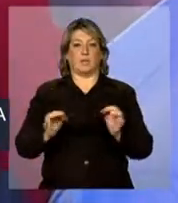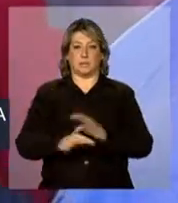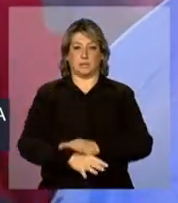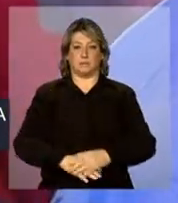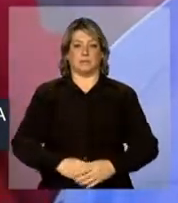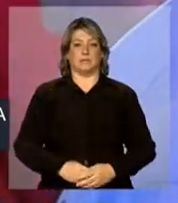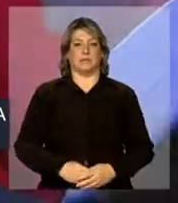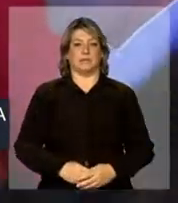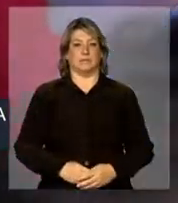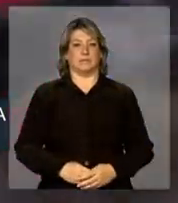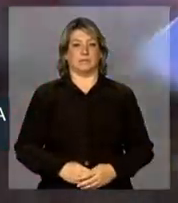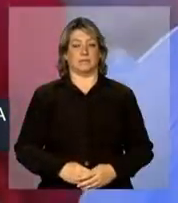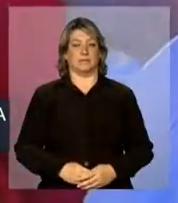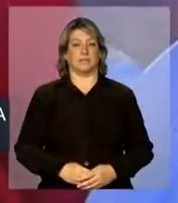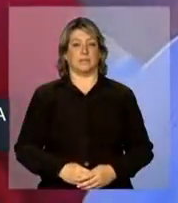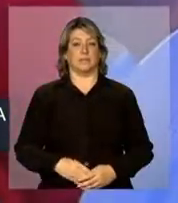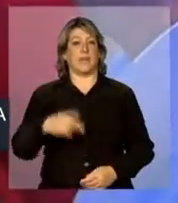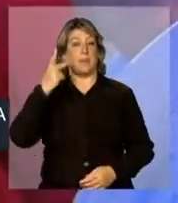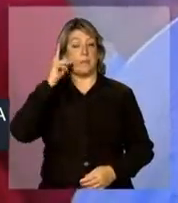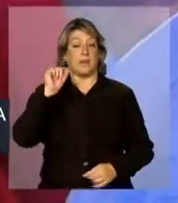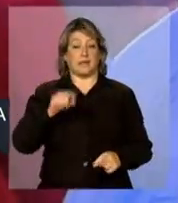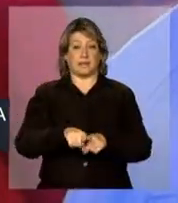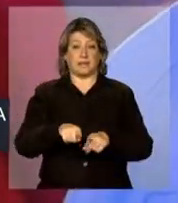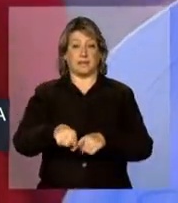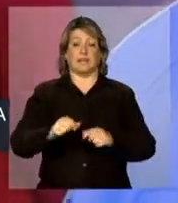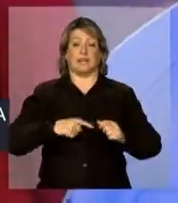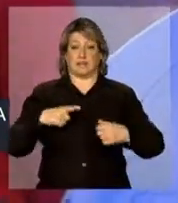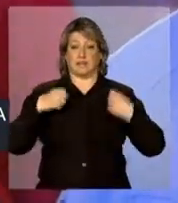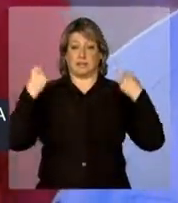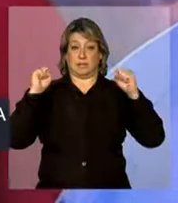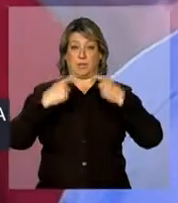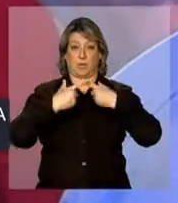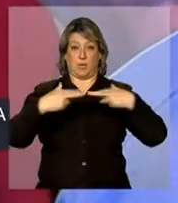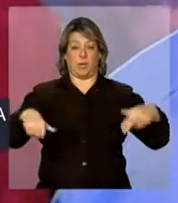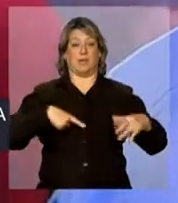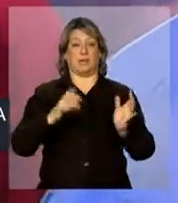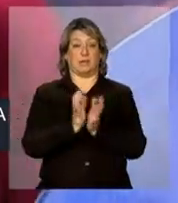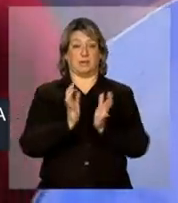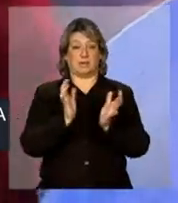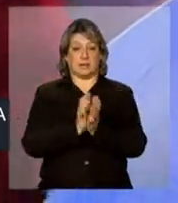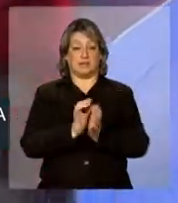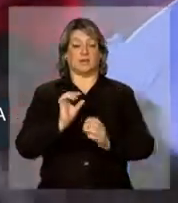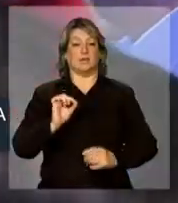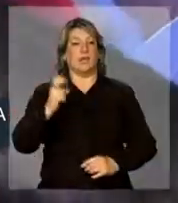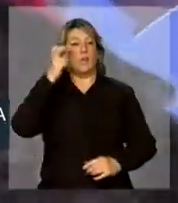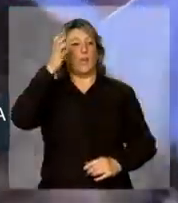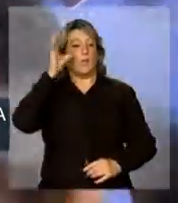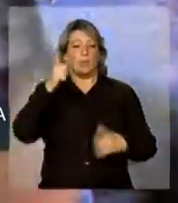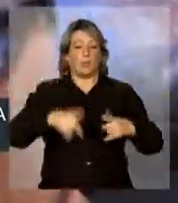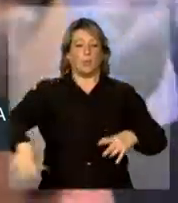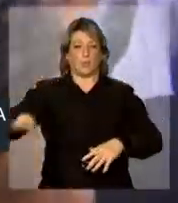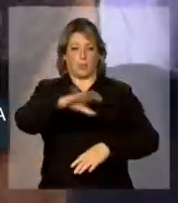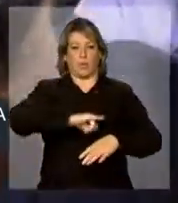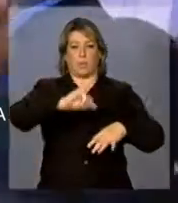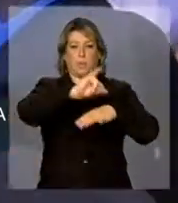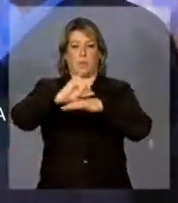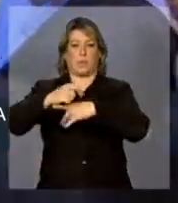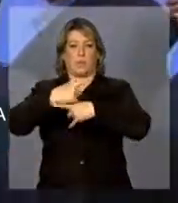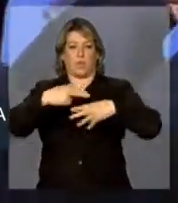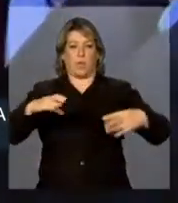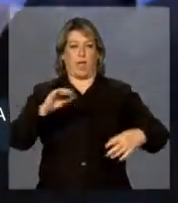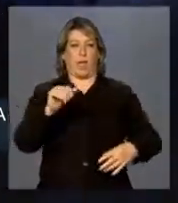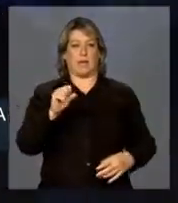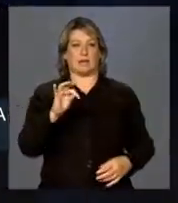obras para além do esporte o espaço cultural Arena Castelão e também é Palco para